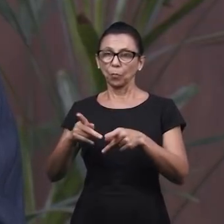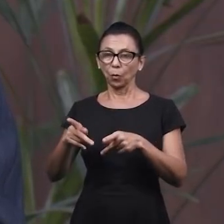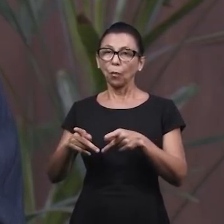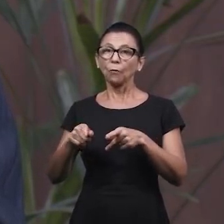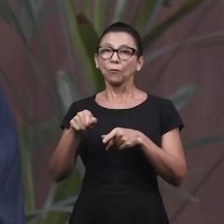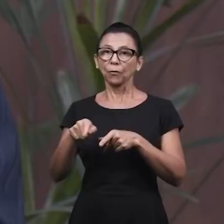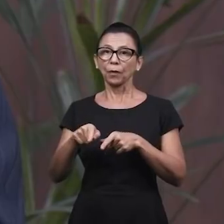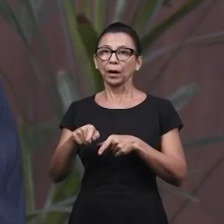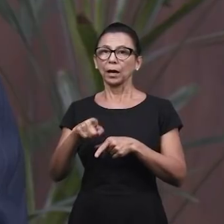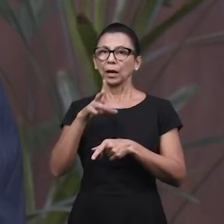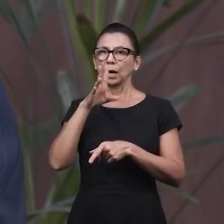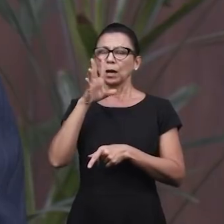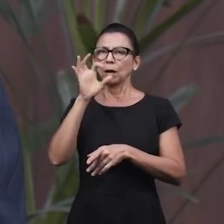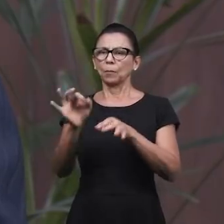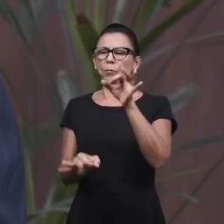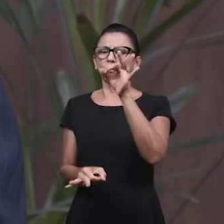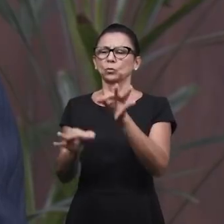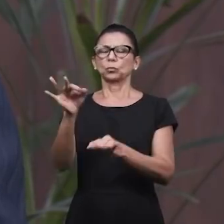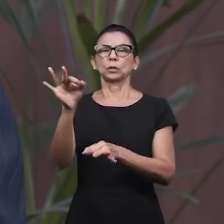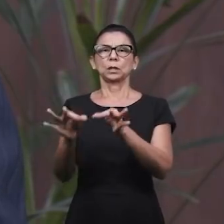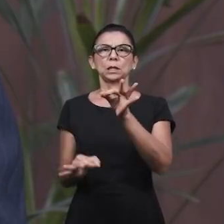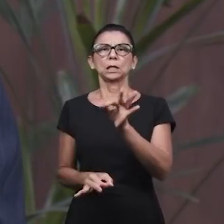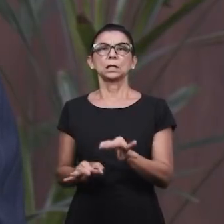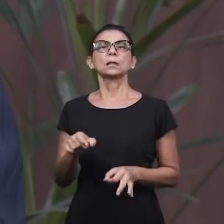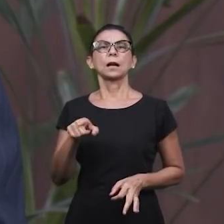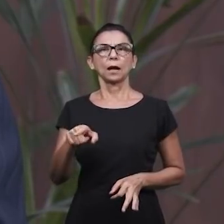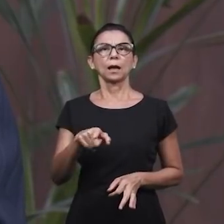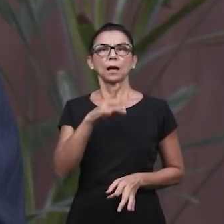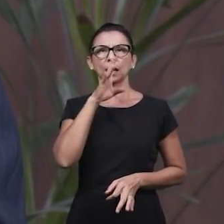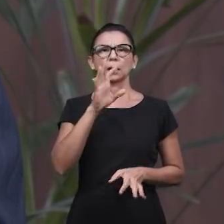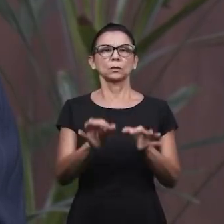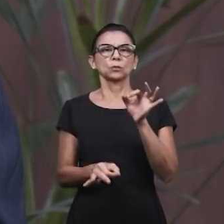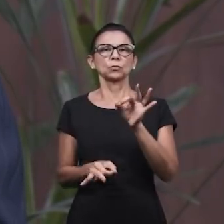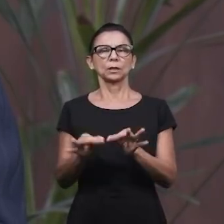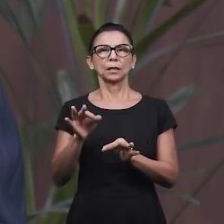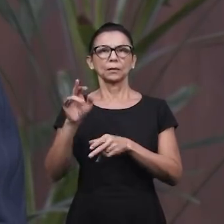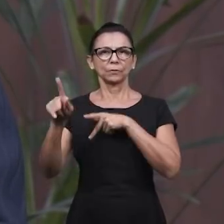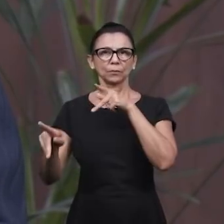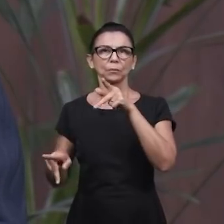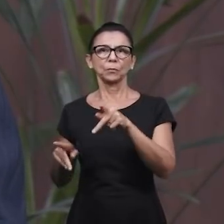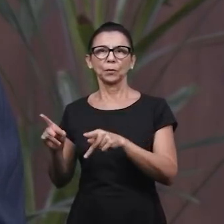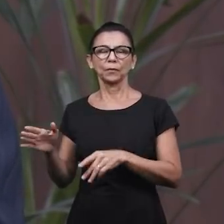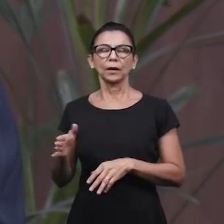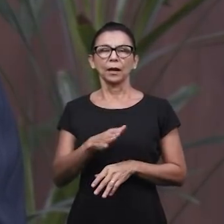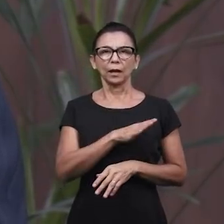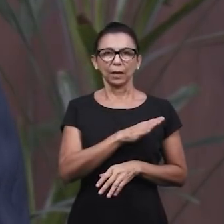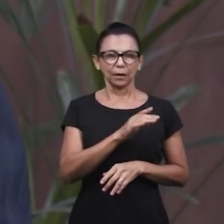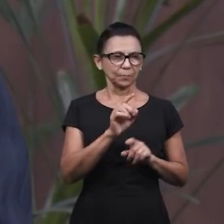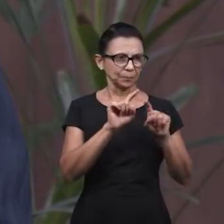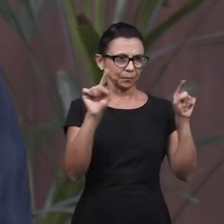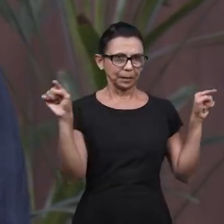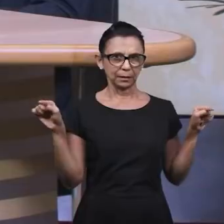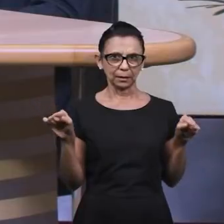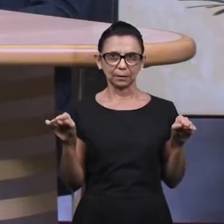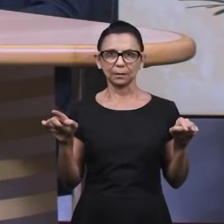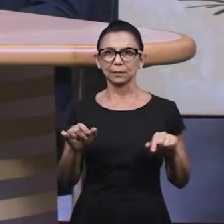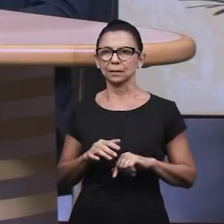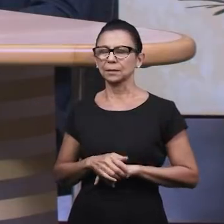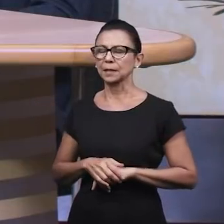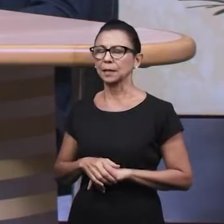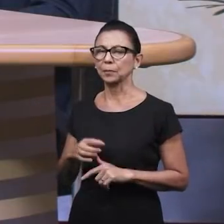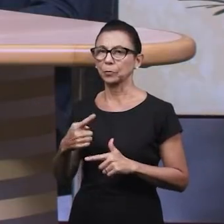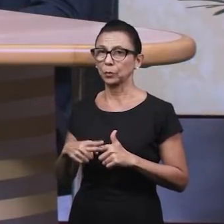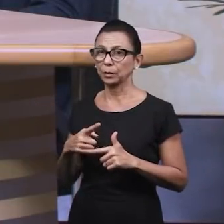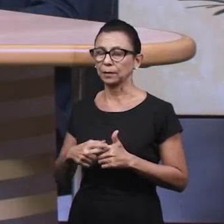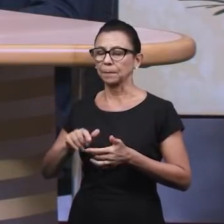a condição de rei, ele tinha o governo do povo, ele julgava o povo. Para que os irmãos entendam, né? Quer dizer, Israel